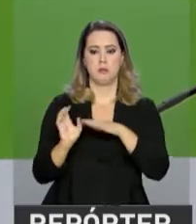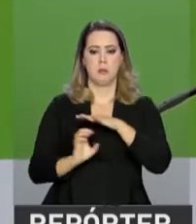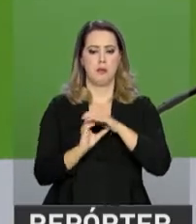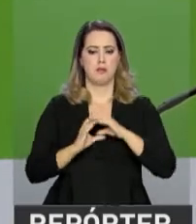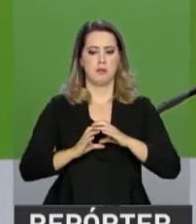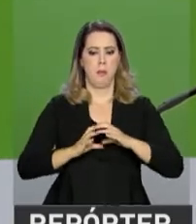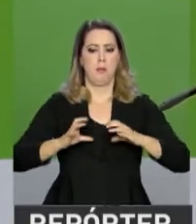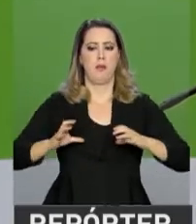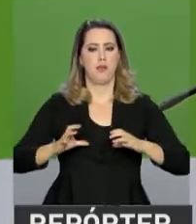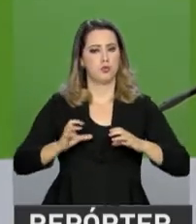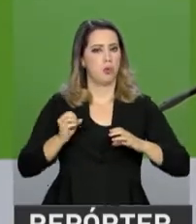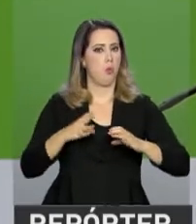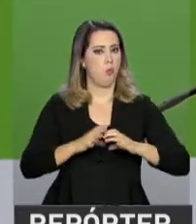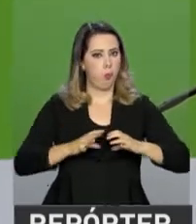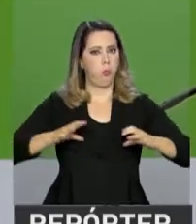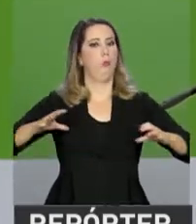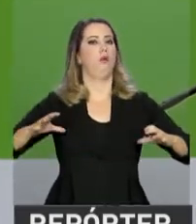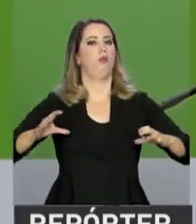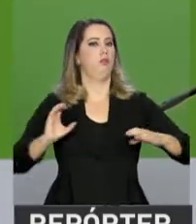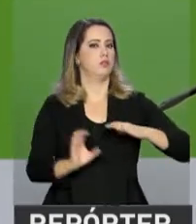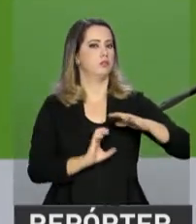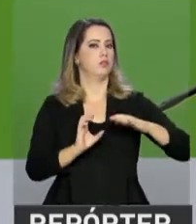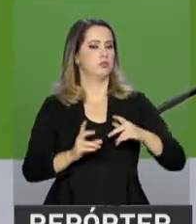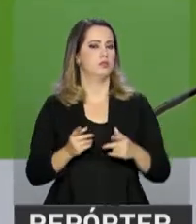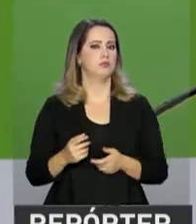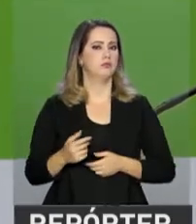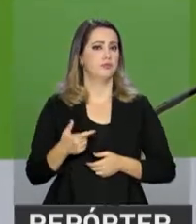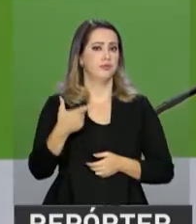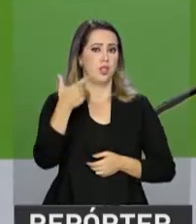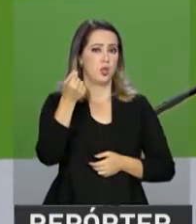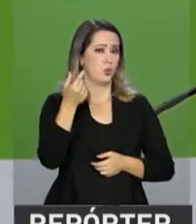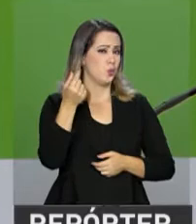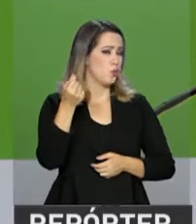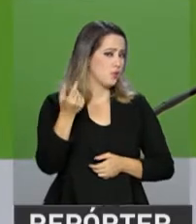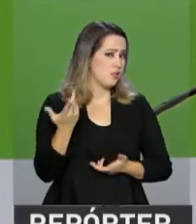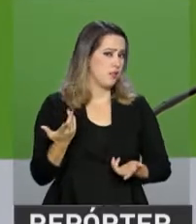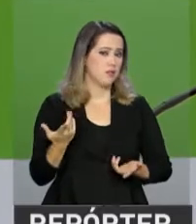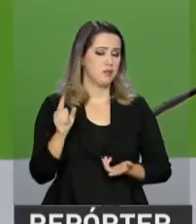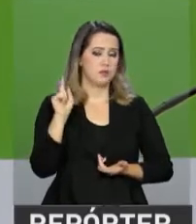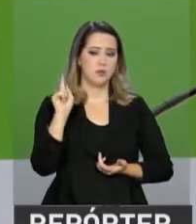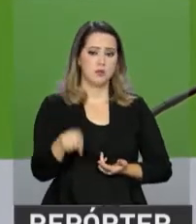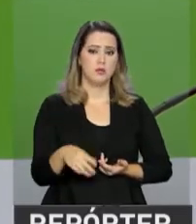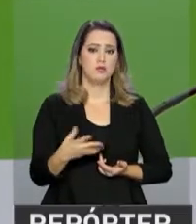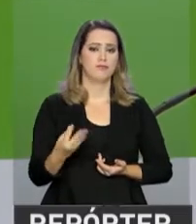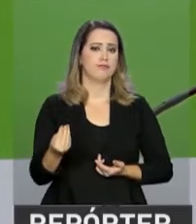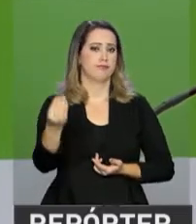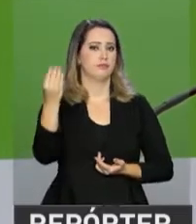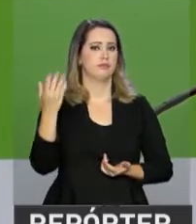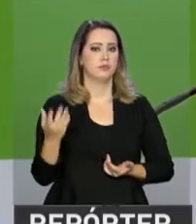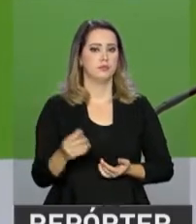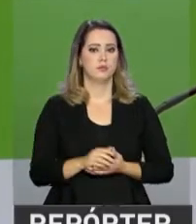grandes empresas em 200 deles, é muito.